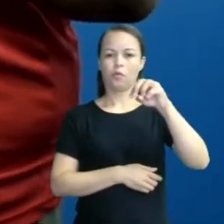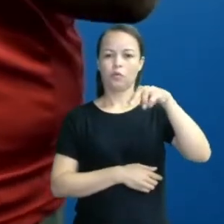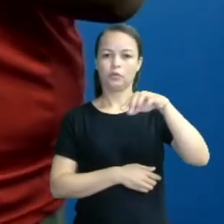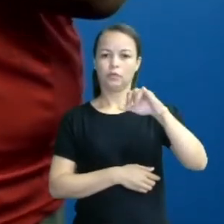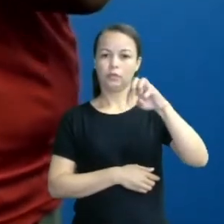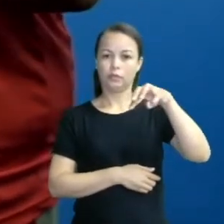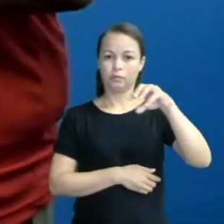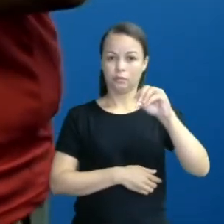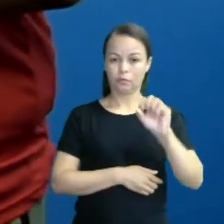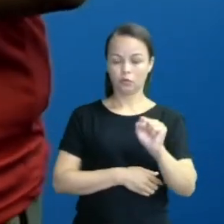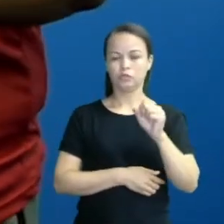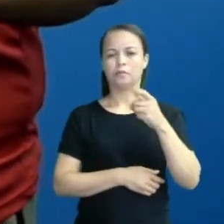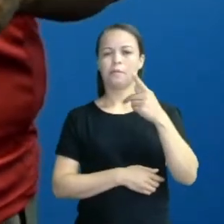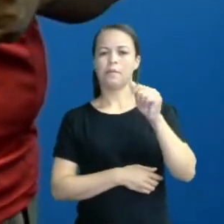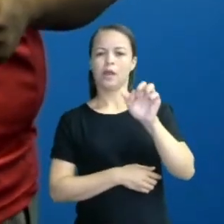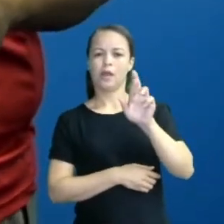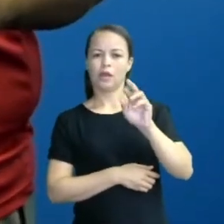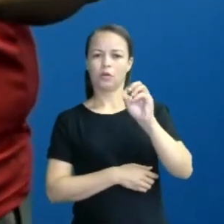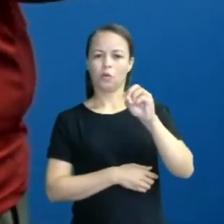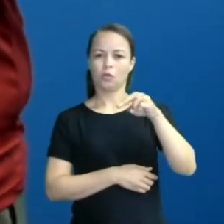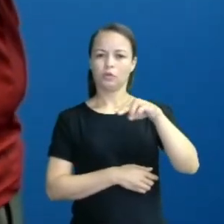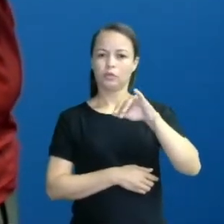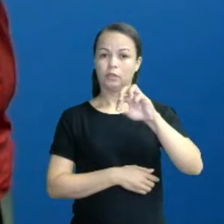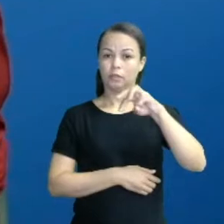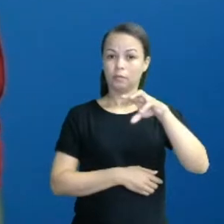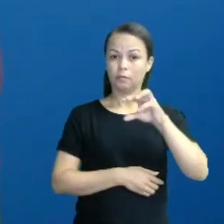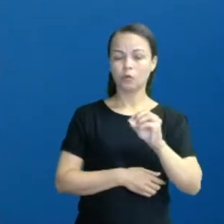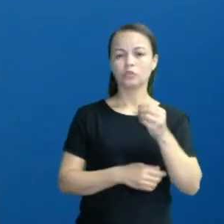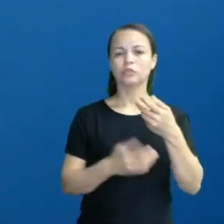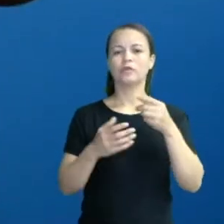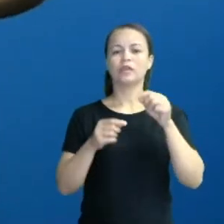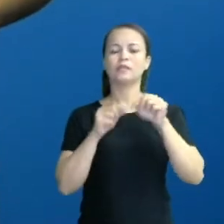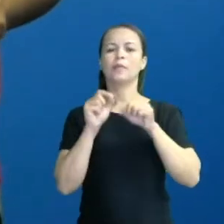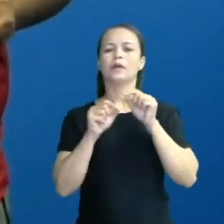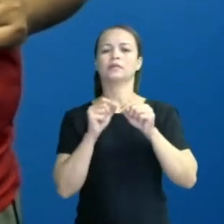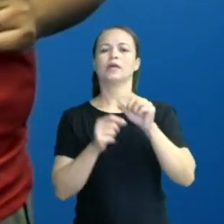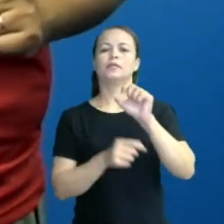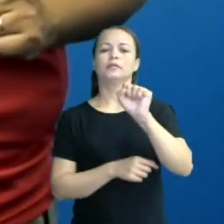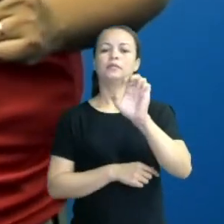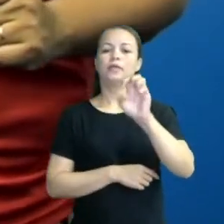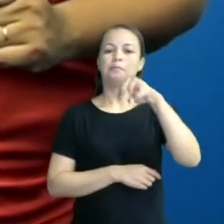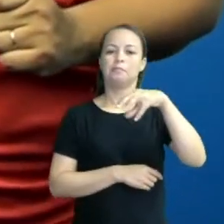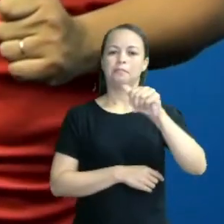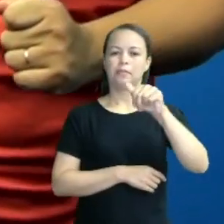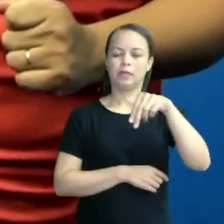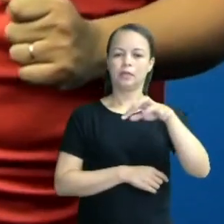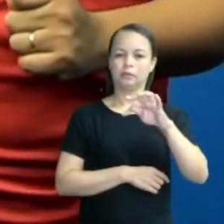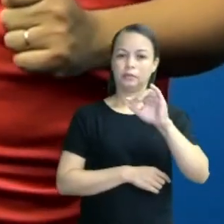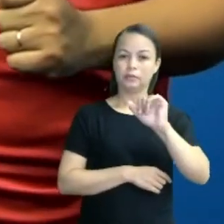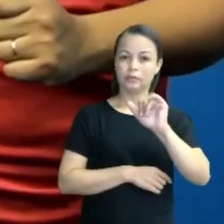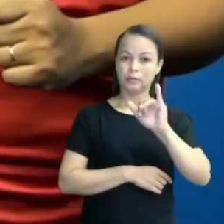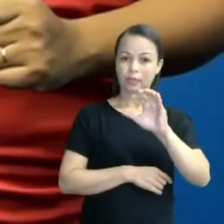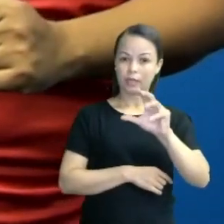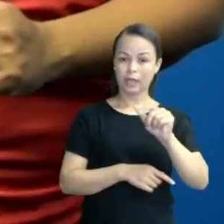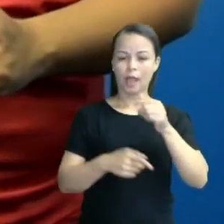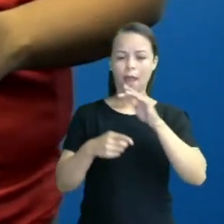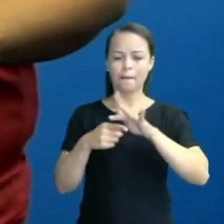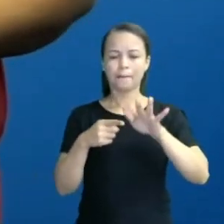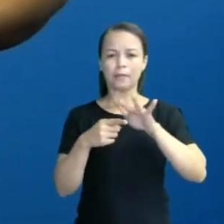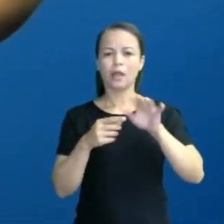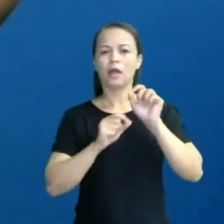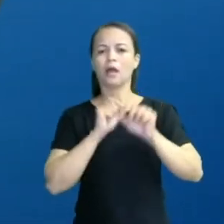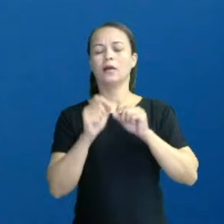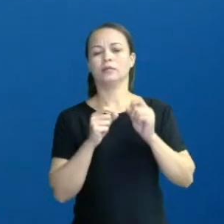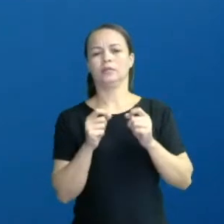parte da semântica, essa que estuda os significados de uma